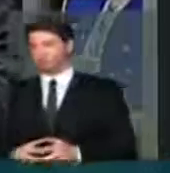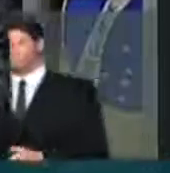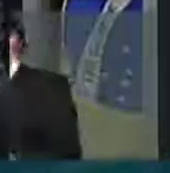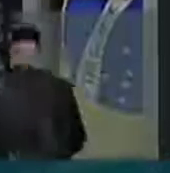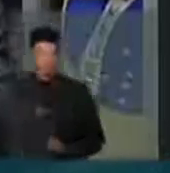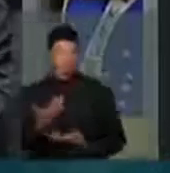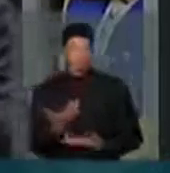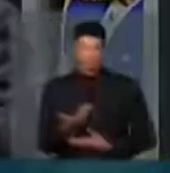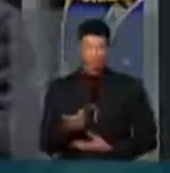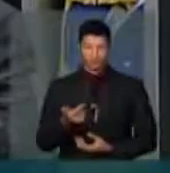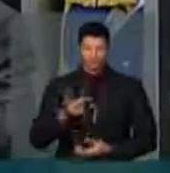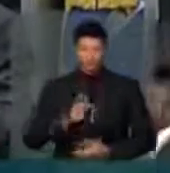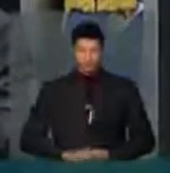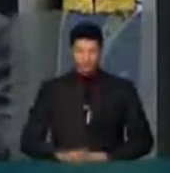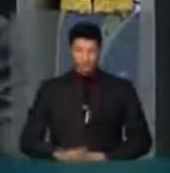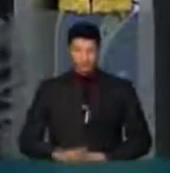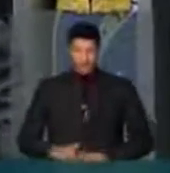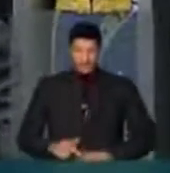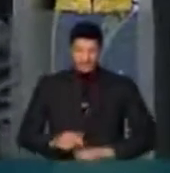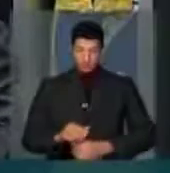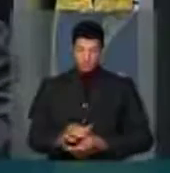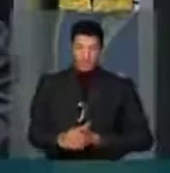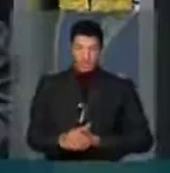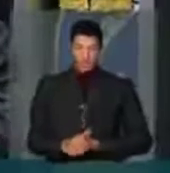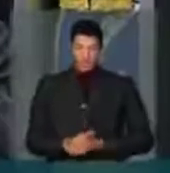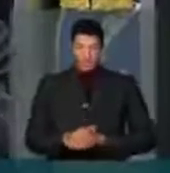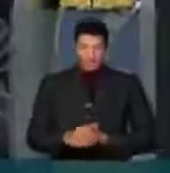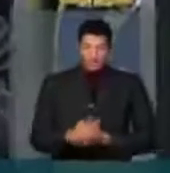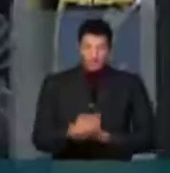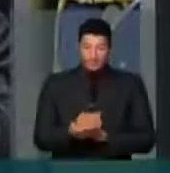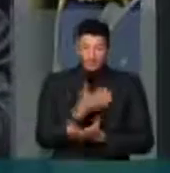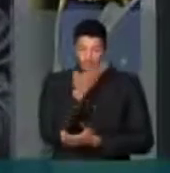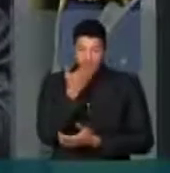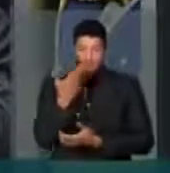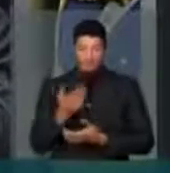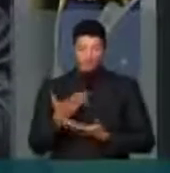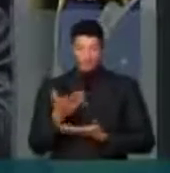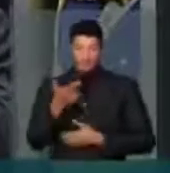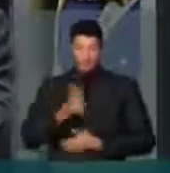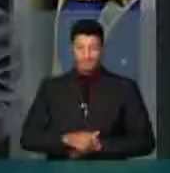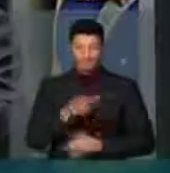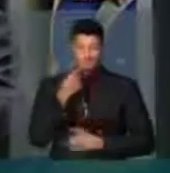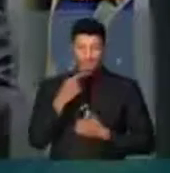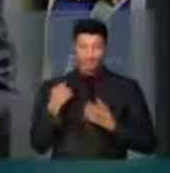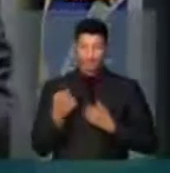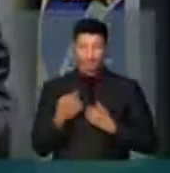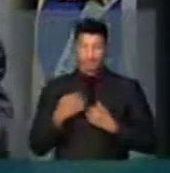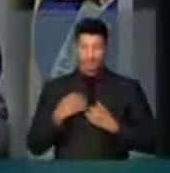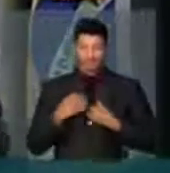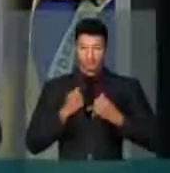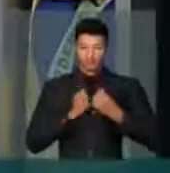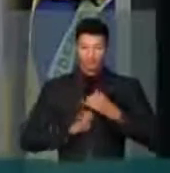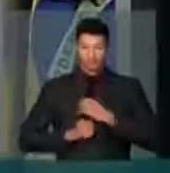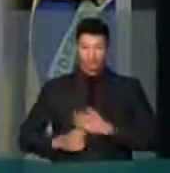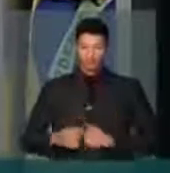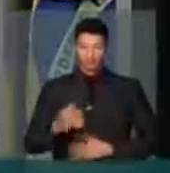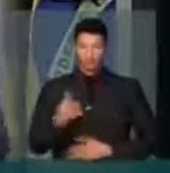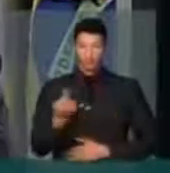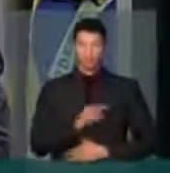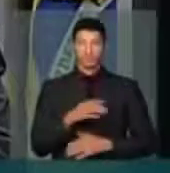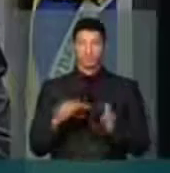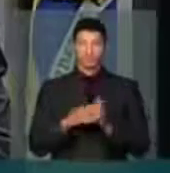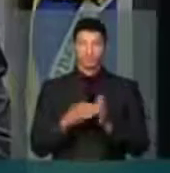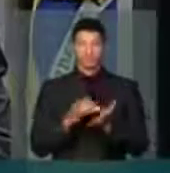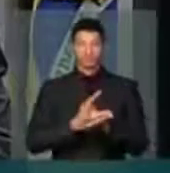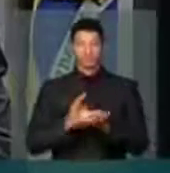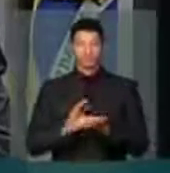vez, recapitular o empenho que nós do PSDB, a nossa bancada na Comissão Mista de Orçamento e